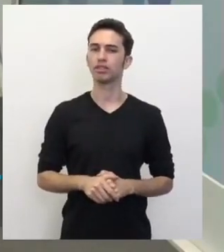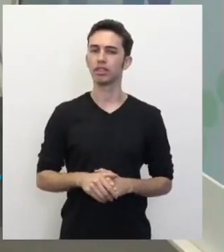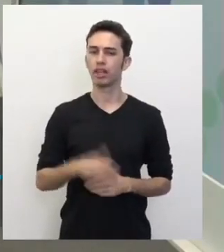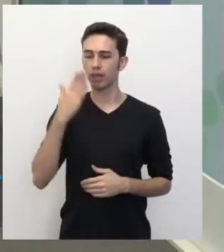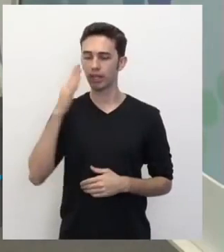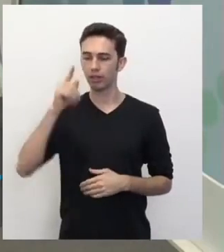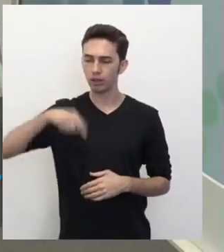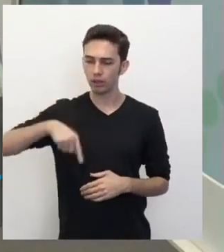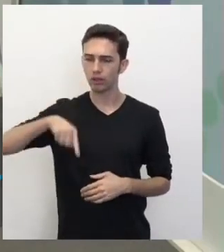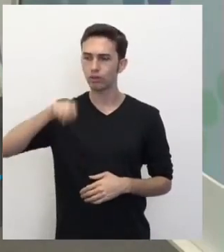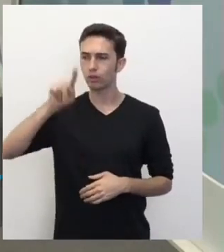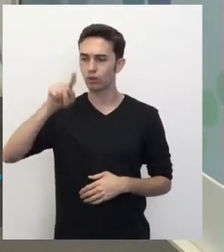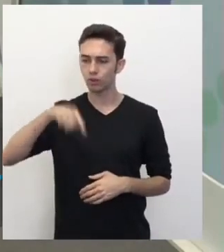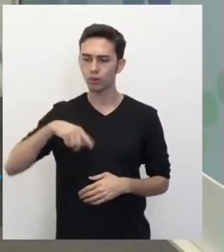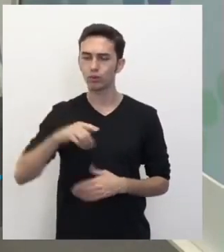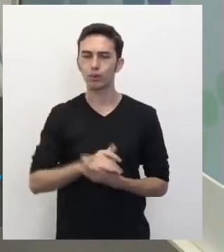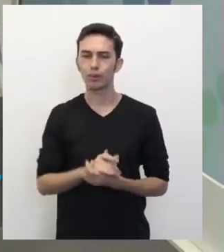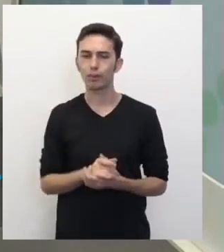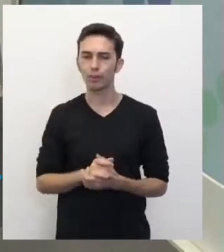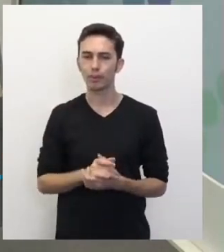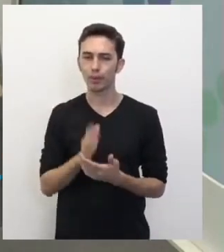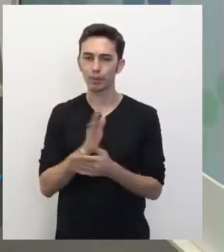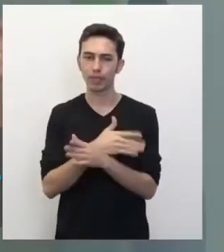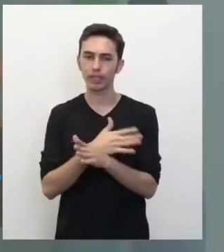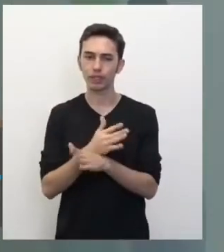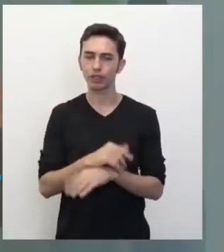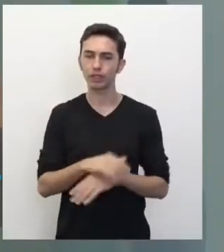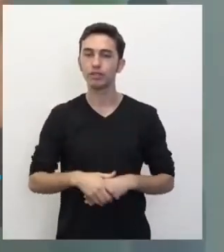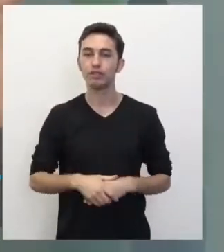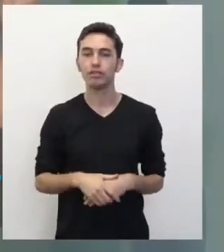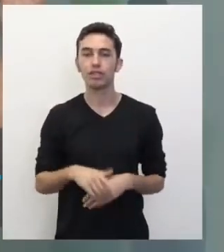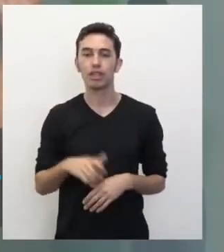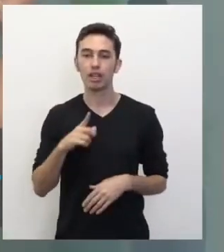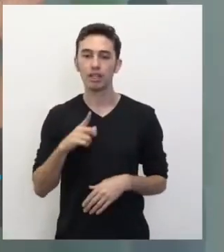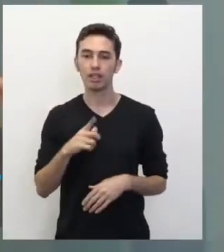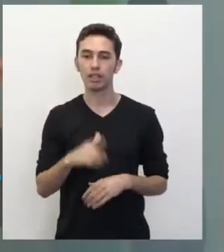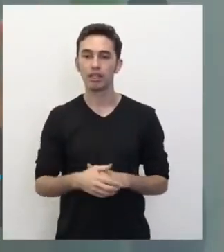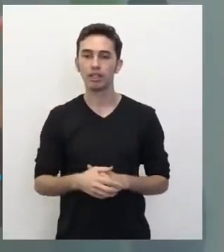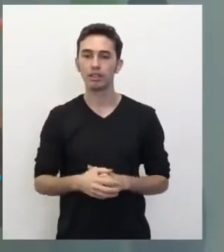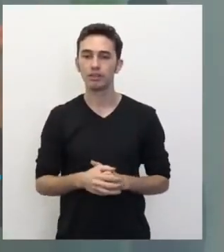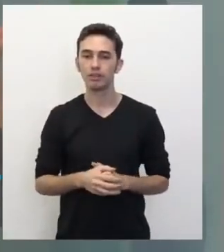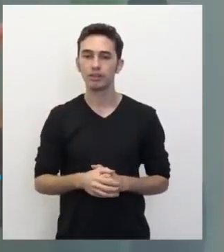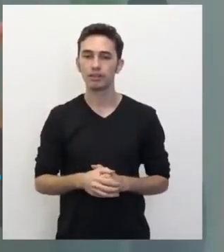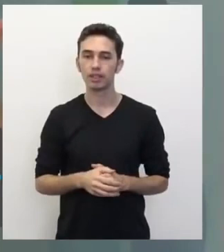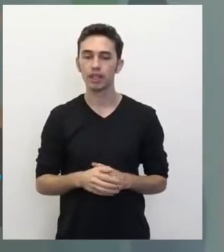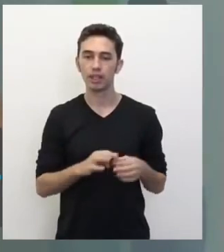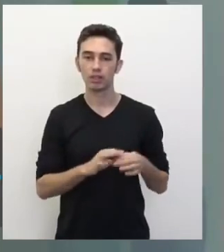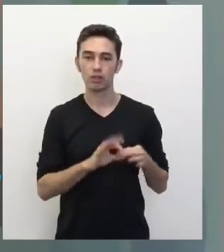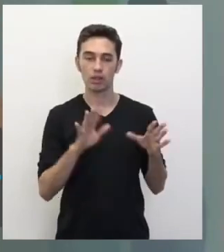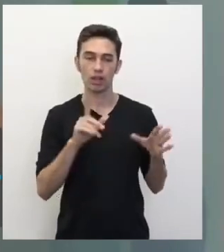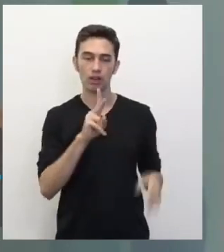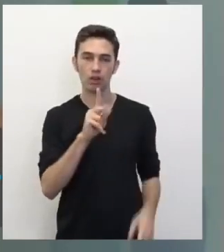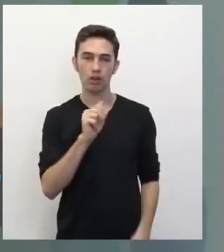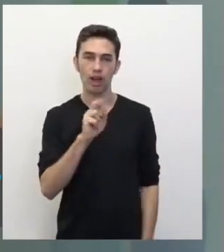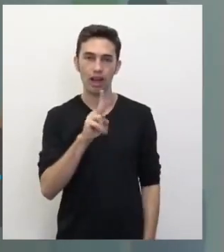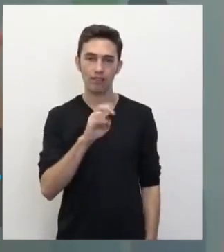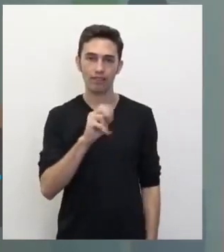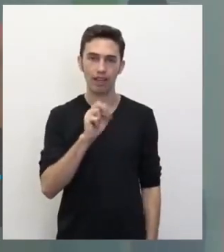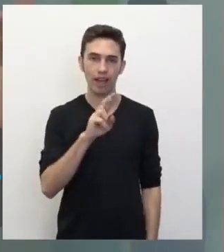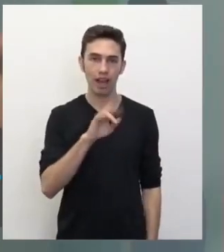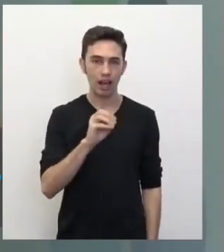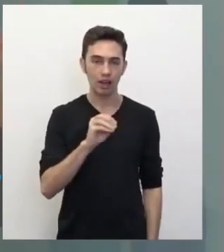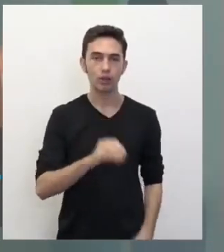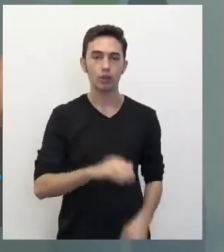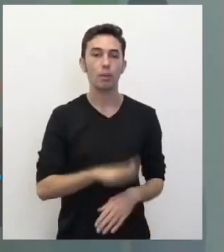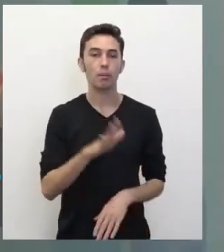e descendo, e agora... Que aí a gente tem até aquela parte ali, elas foram liberadas no aviário, foi uma pro essa daqui, viu? Mas ainda